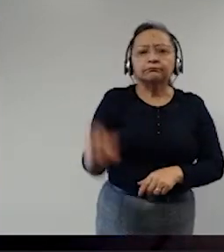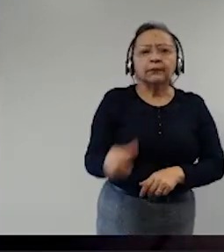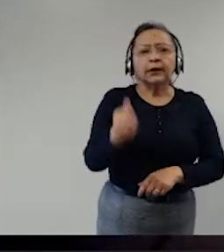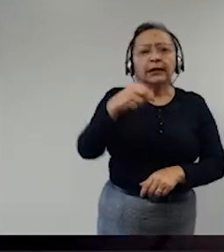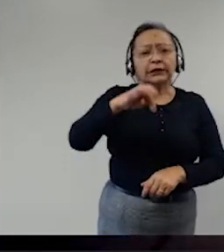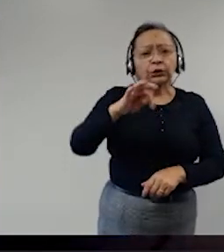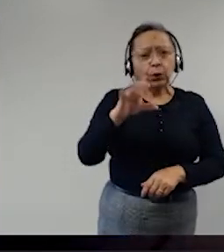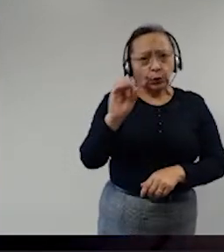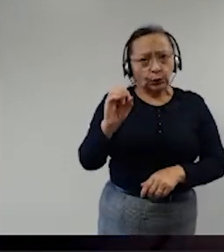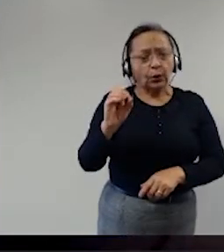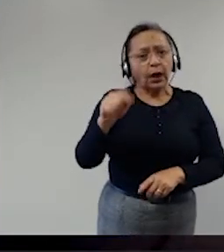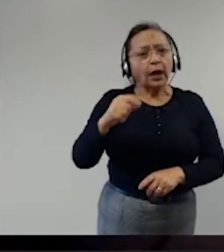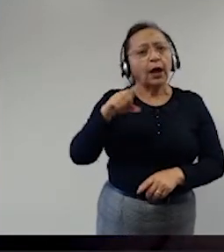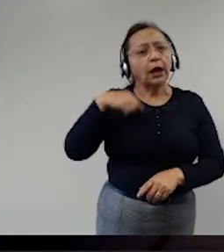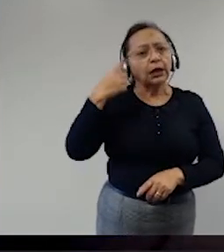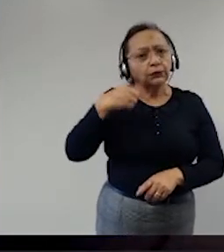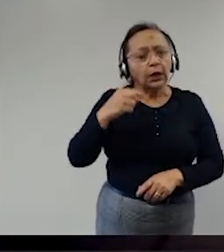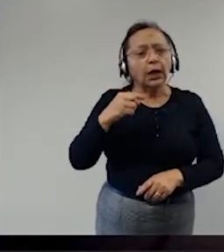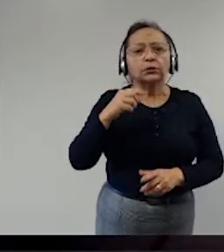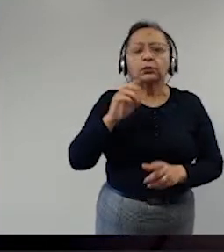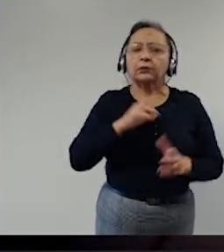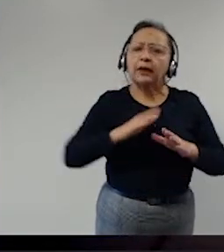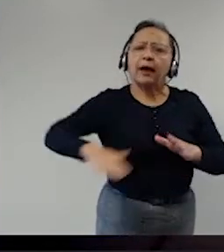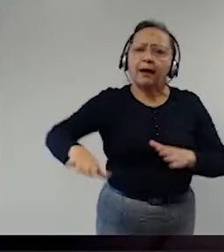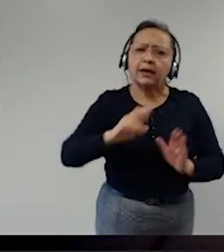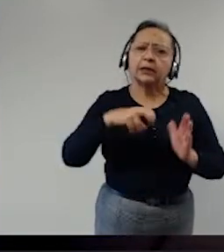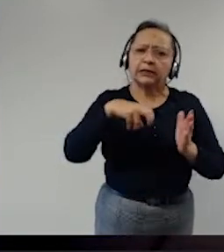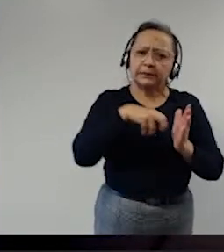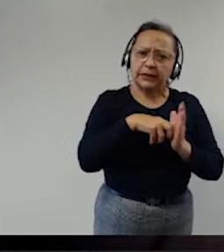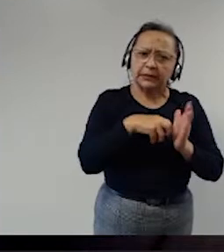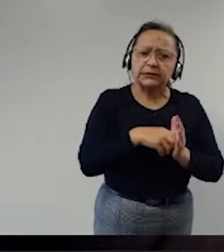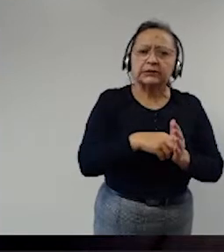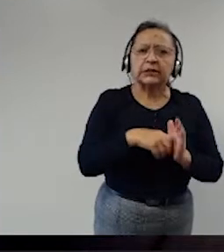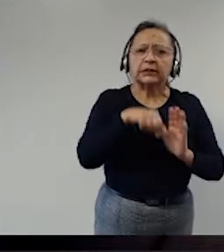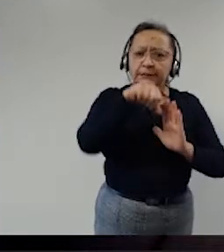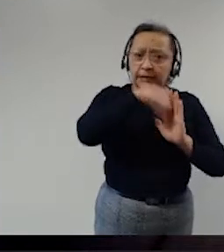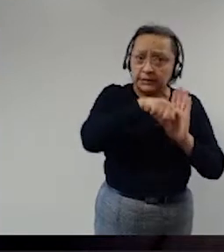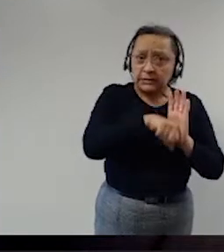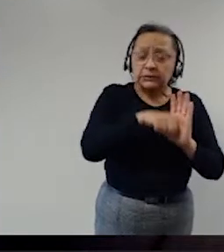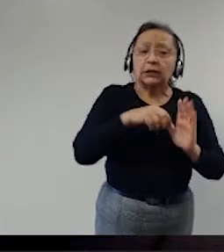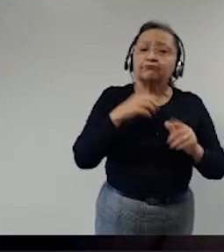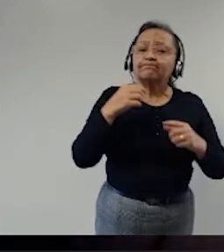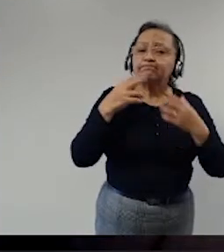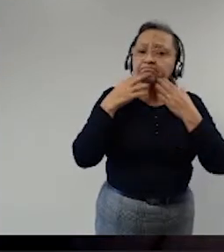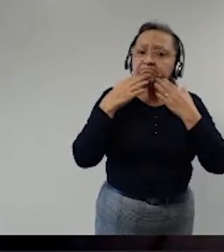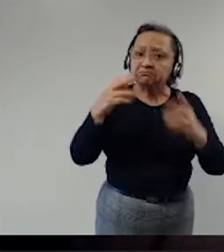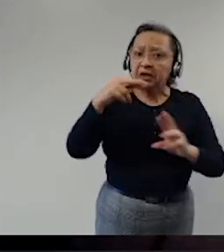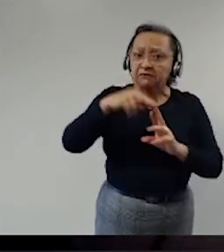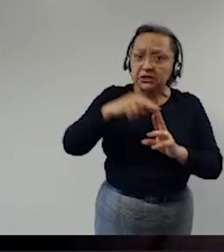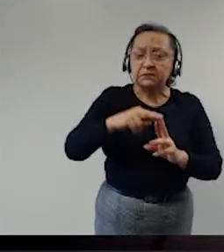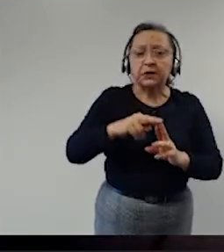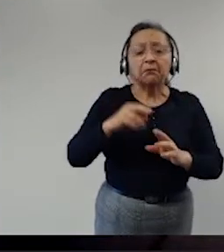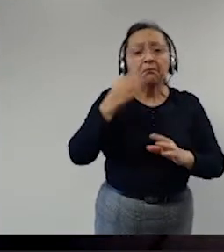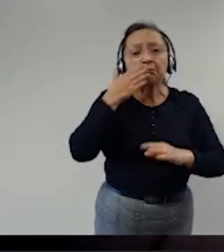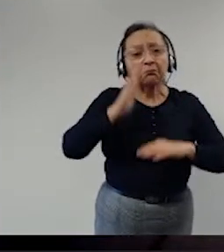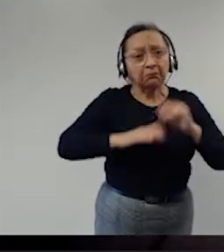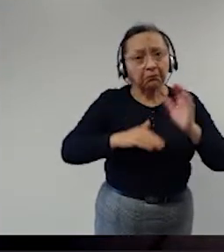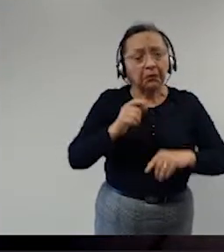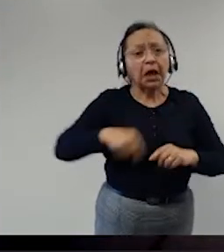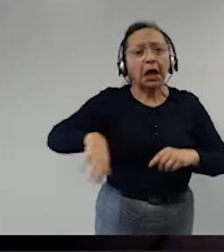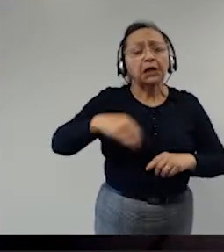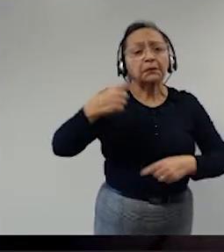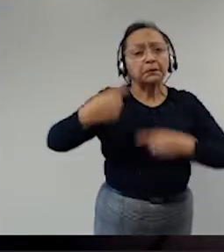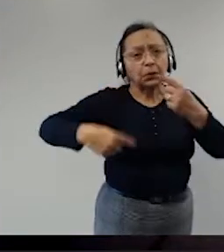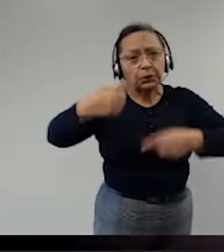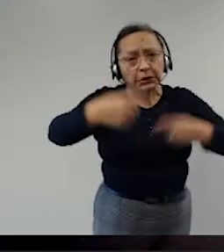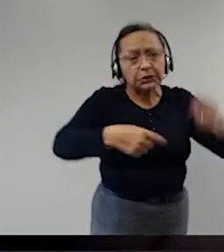Almeida Castro é um advogado criminalista brasileiro, notório pela prestação de serviços advocatícios a políticos,